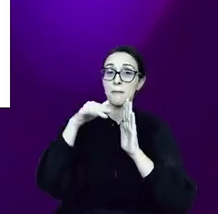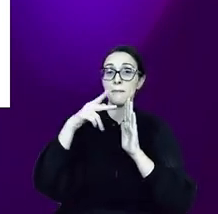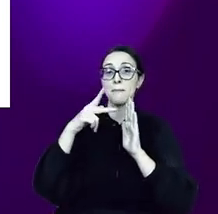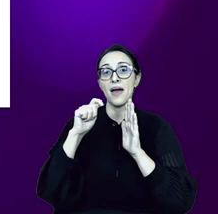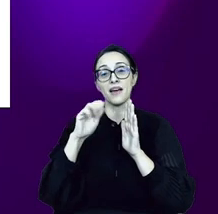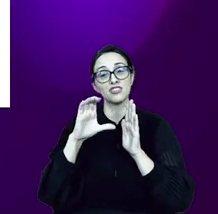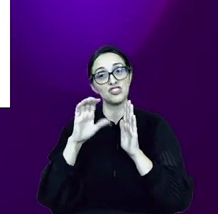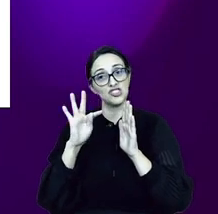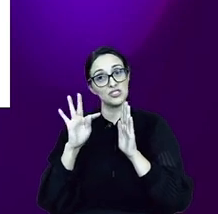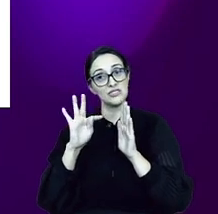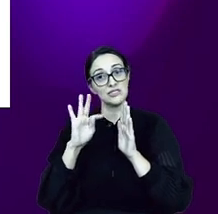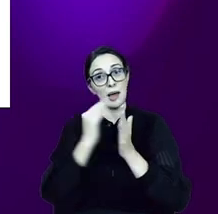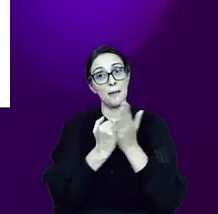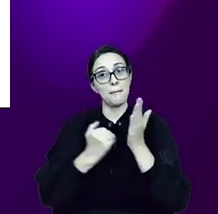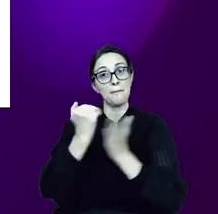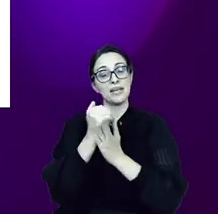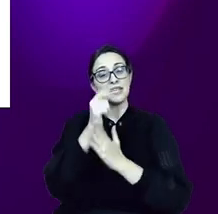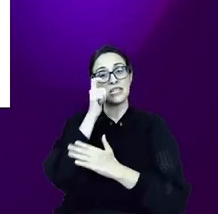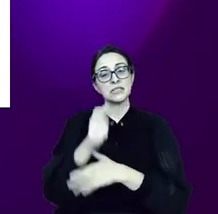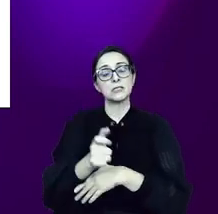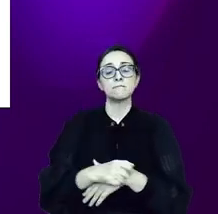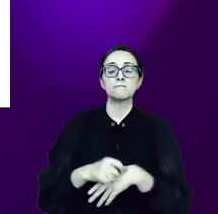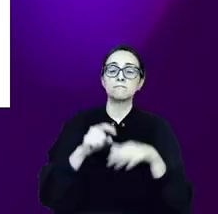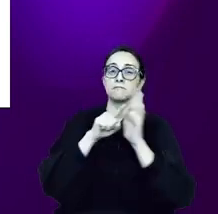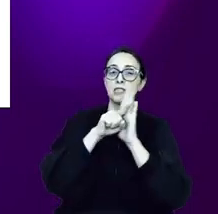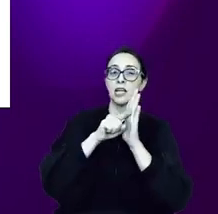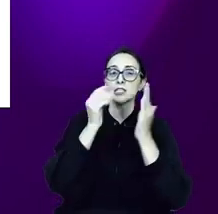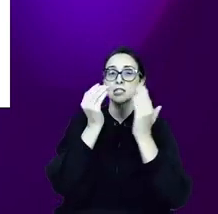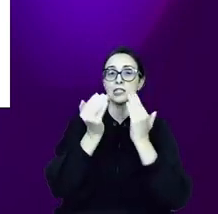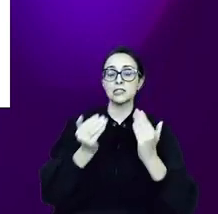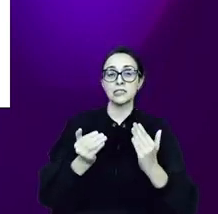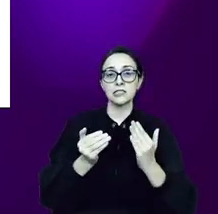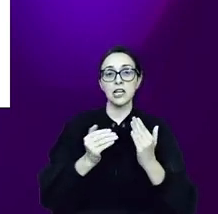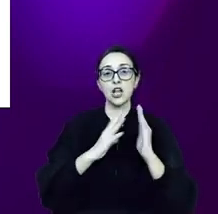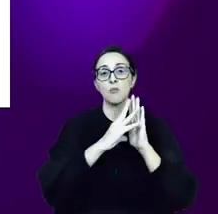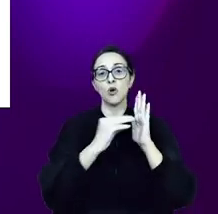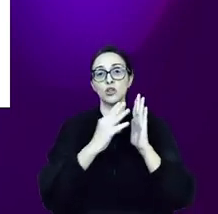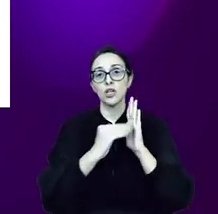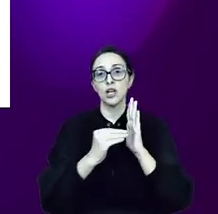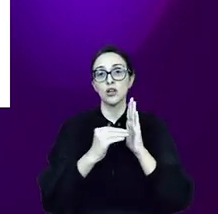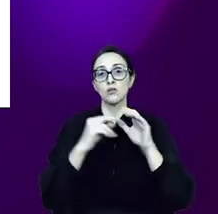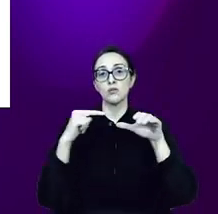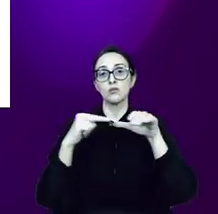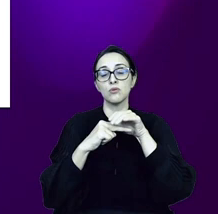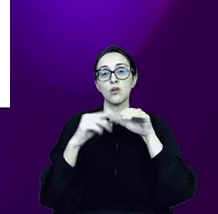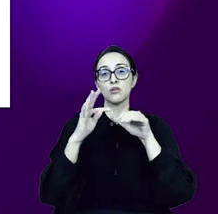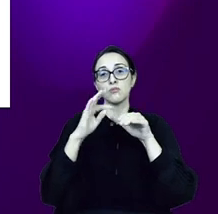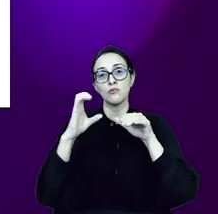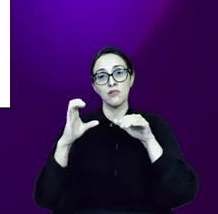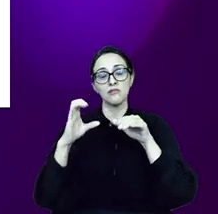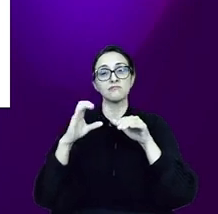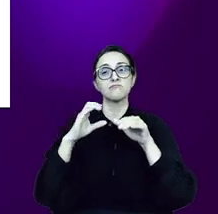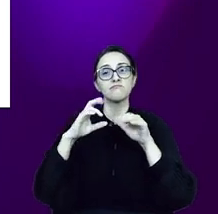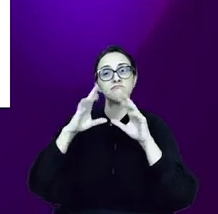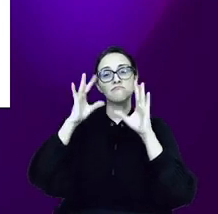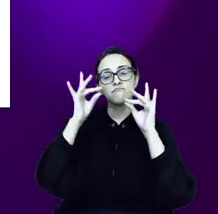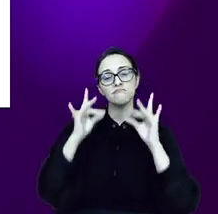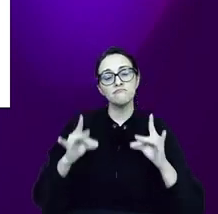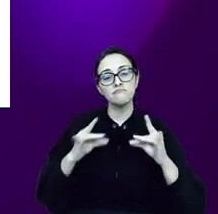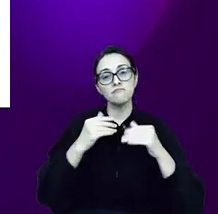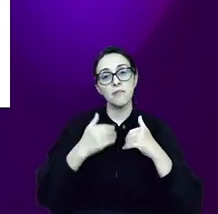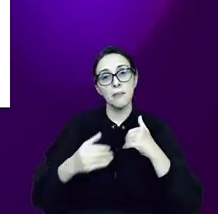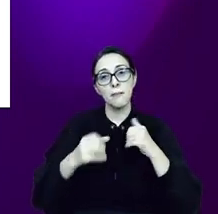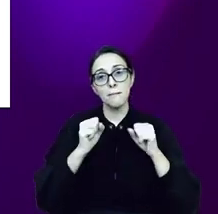mais interessante. Nessa análise surgem, além de modelos tomográficos, naturalmente, modelos mais apurados que possam predizer